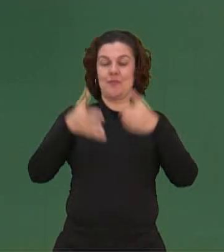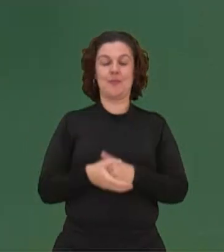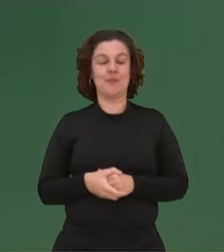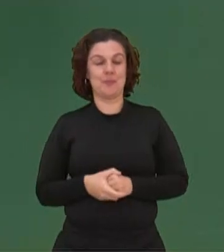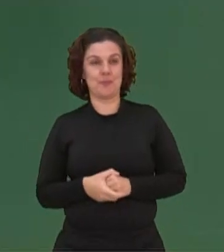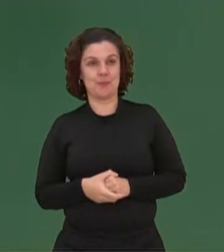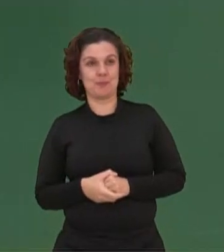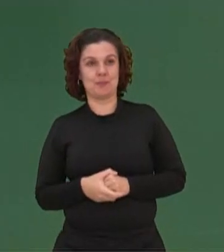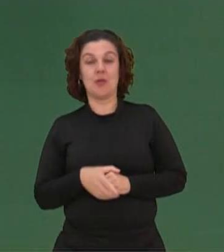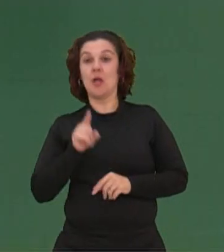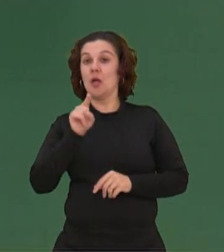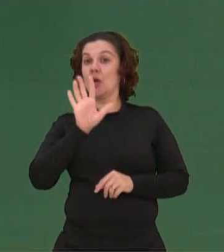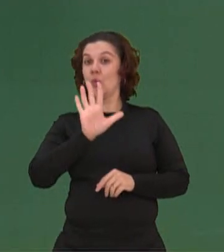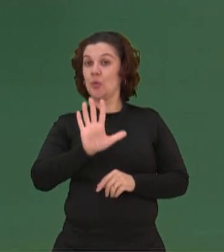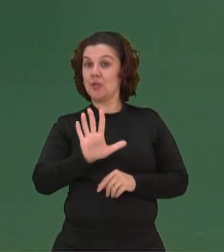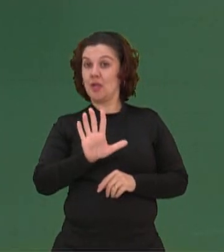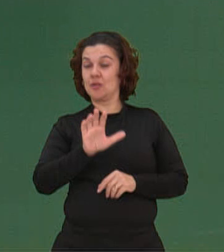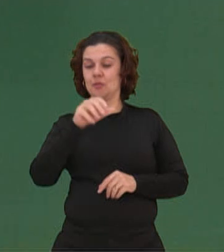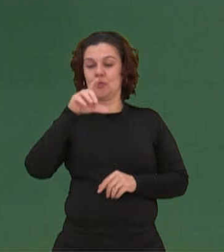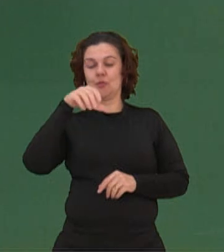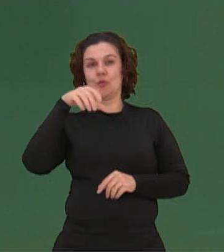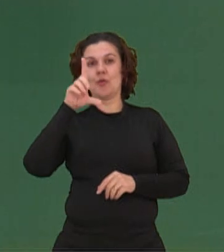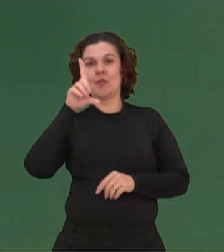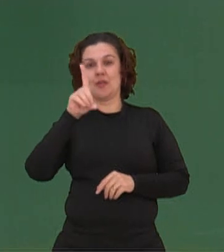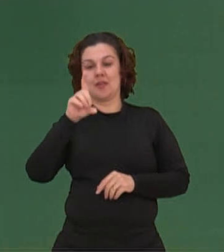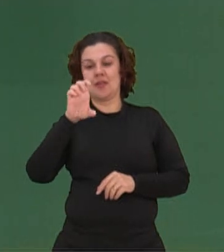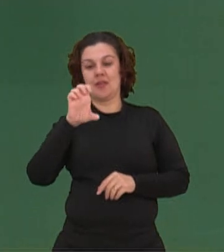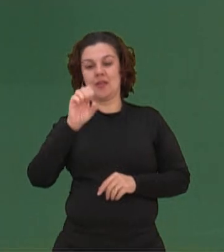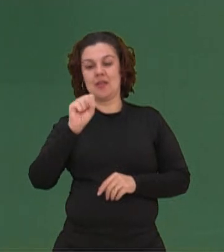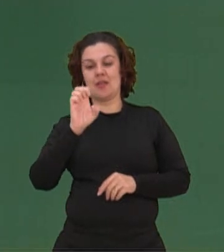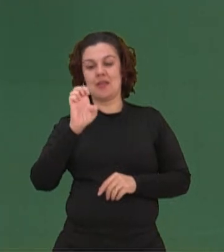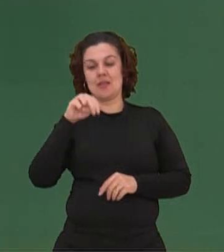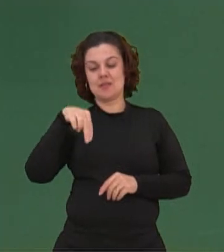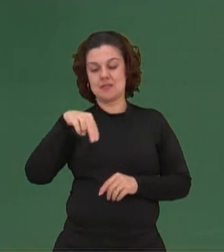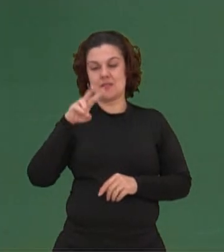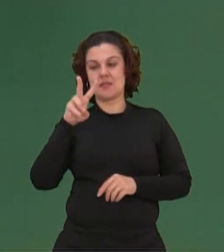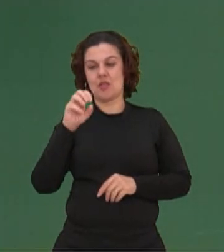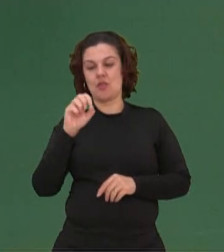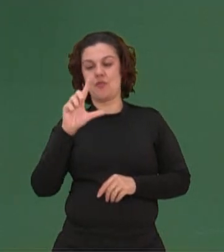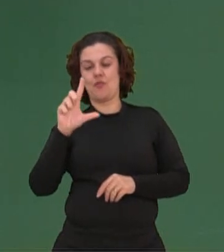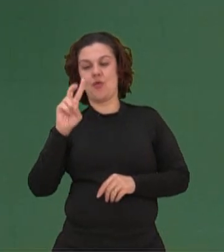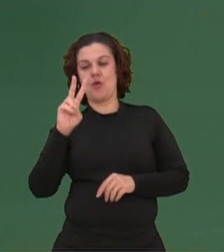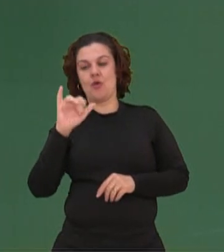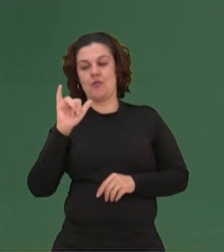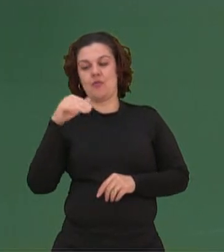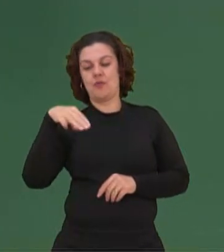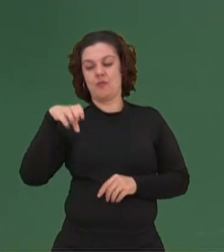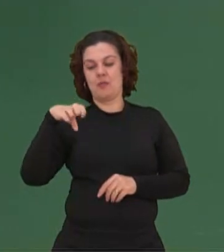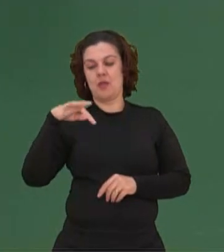desenvolvimentismo. Cuidado para não escrever errado essa palavra, essa expressão, nacional